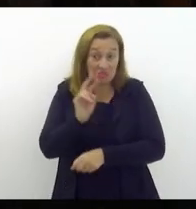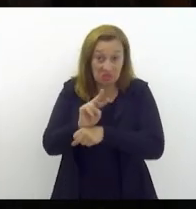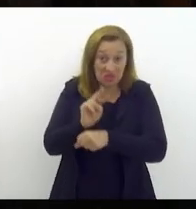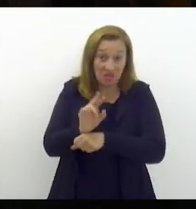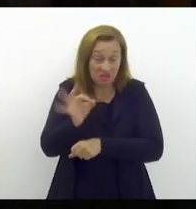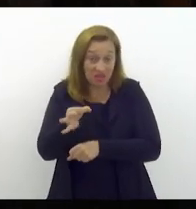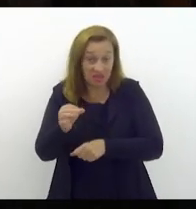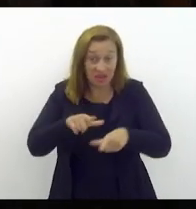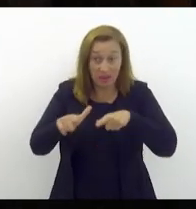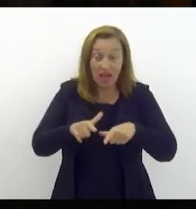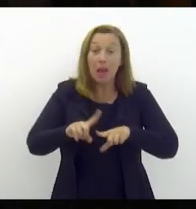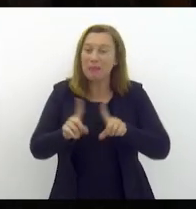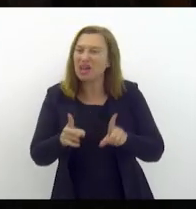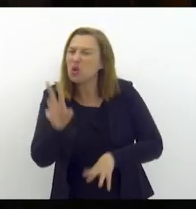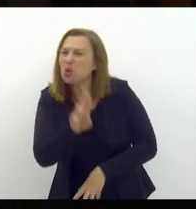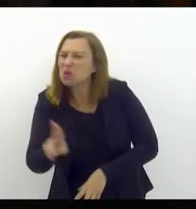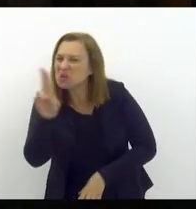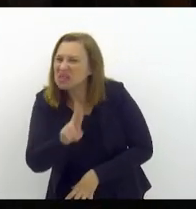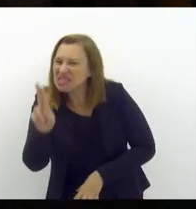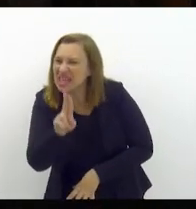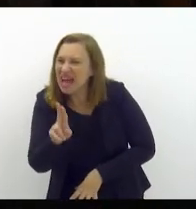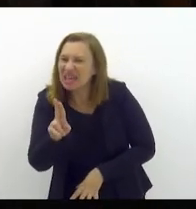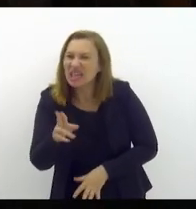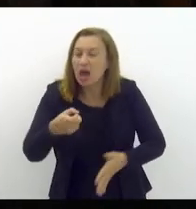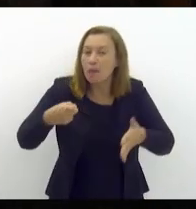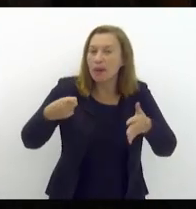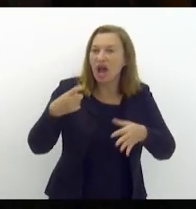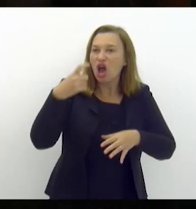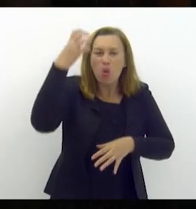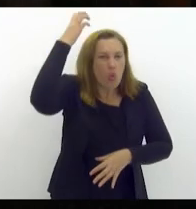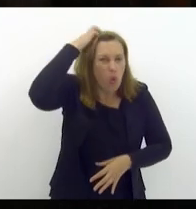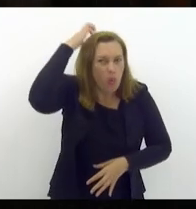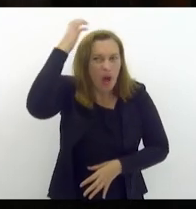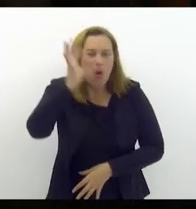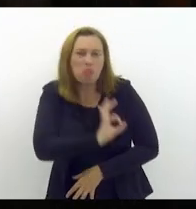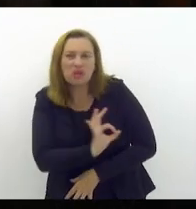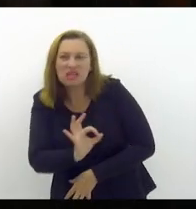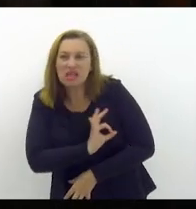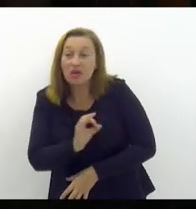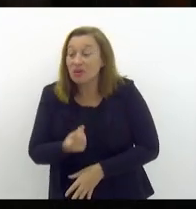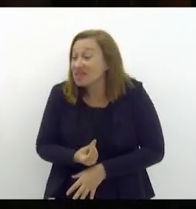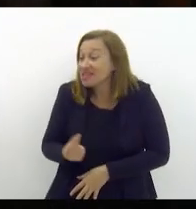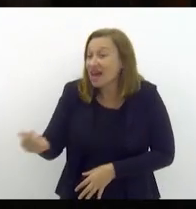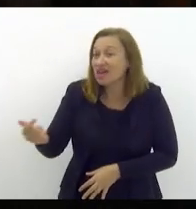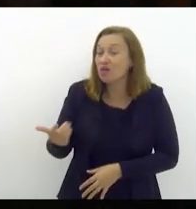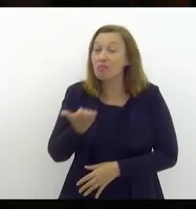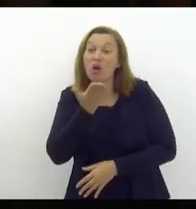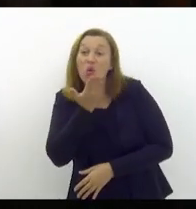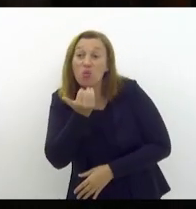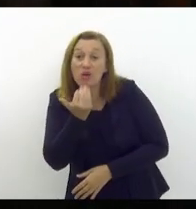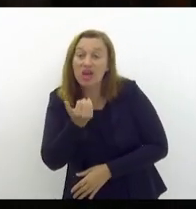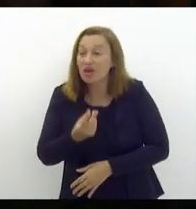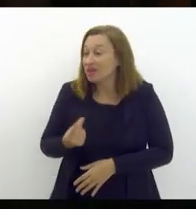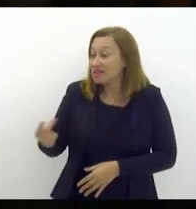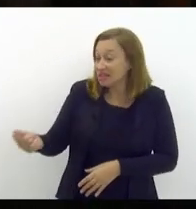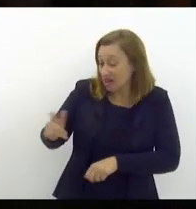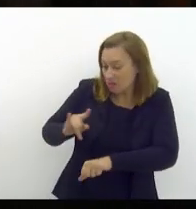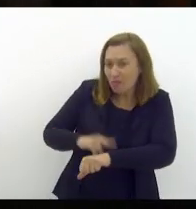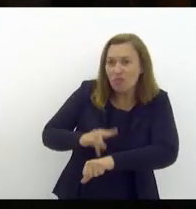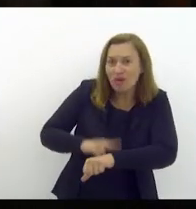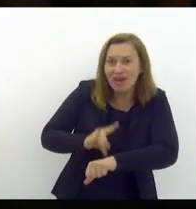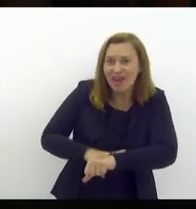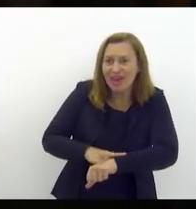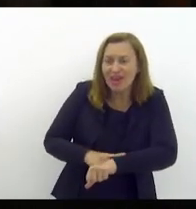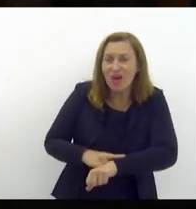Mas ela não pode ser utilizada para punir o policial porque tirou para almoçar, para punir o policial porque foi no banheiro,